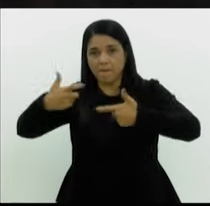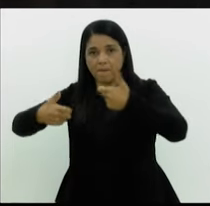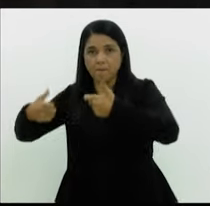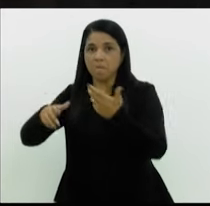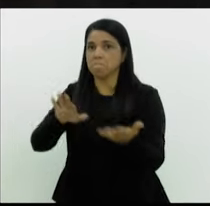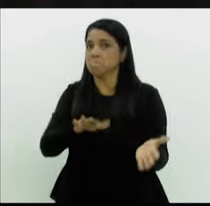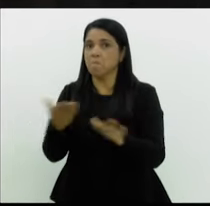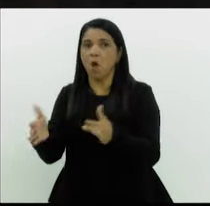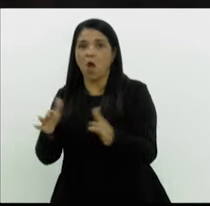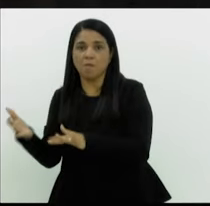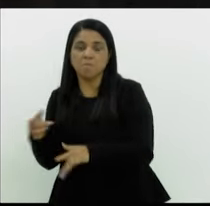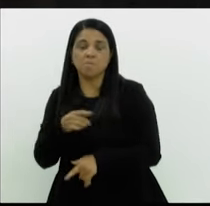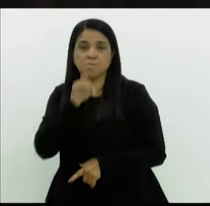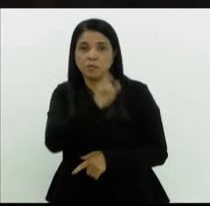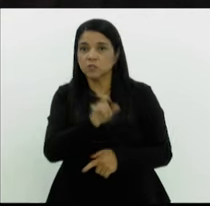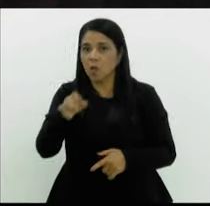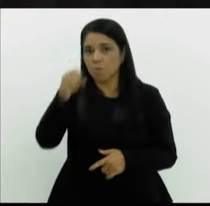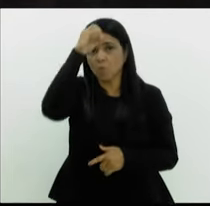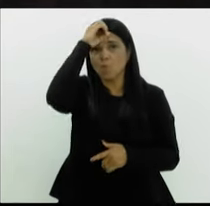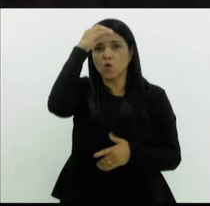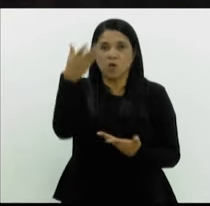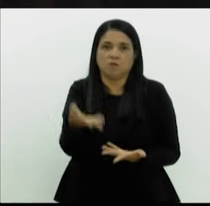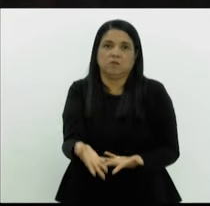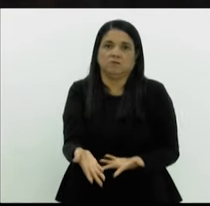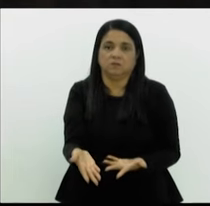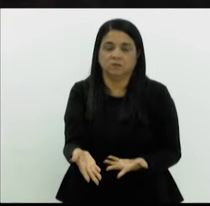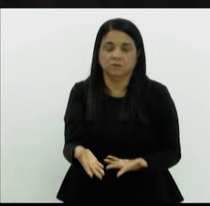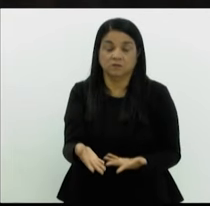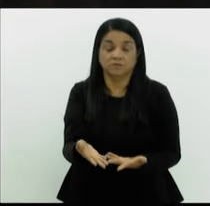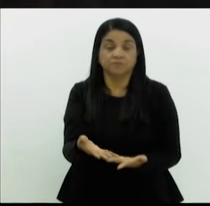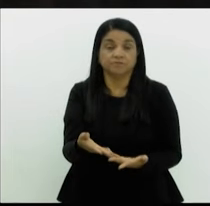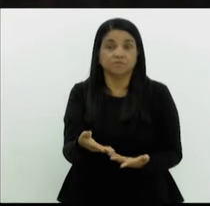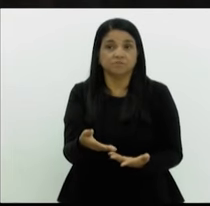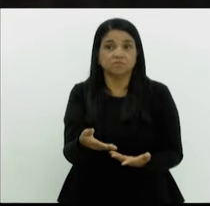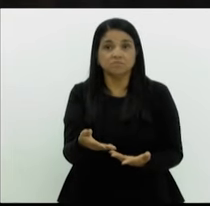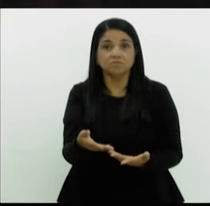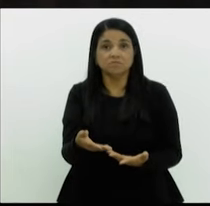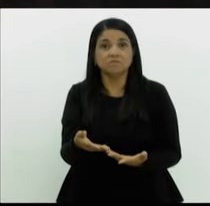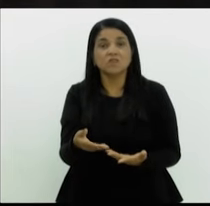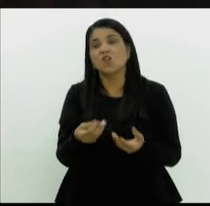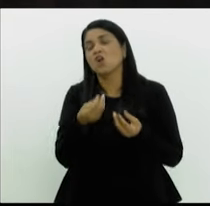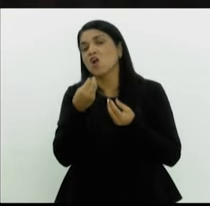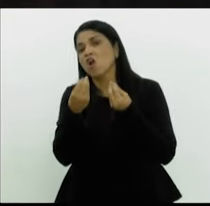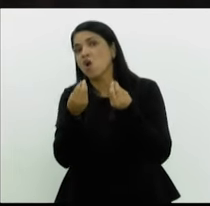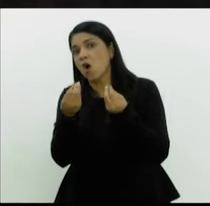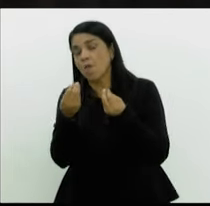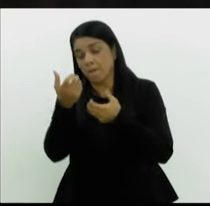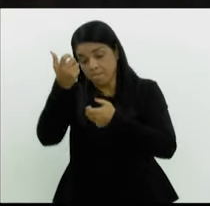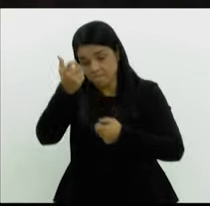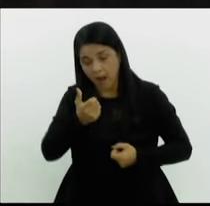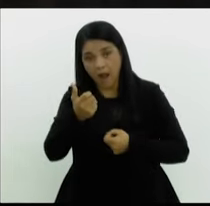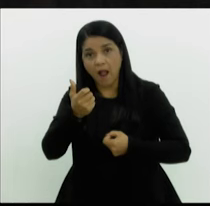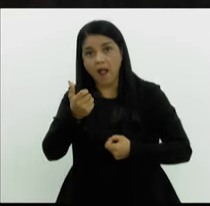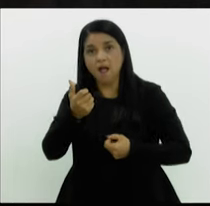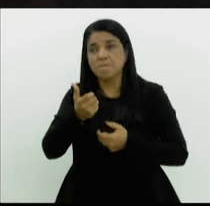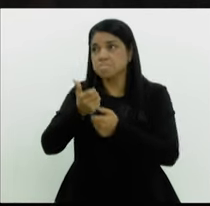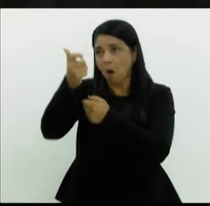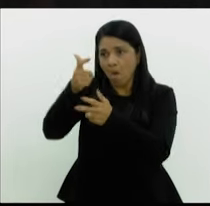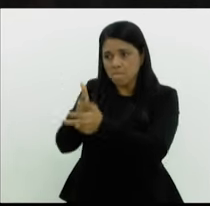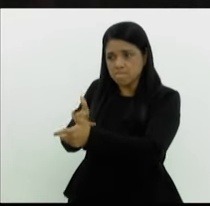de inocentes. Mas no fundo, como é que esse armamento entra tanto